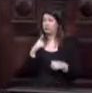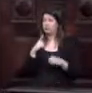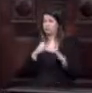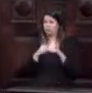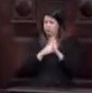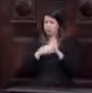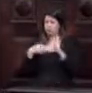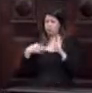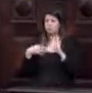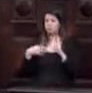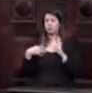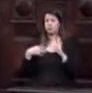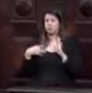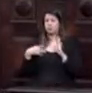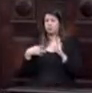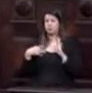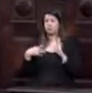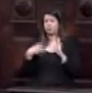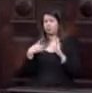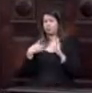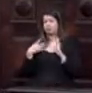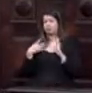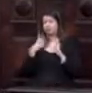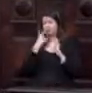substitutivo hermético.